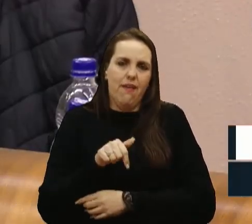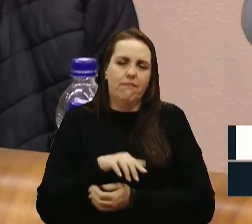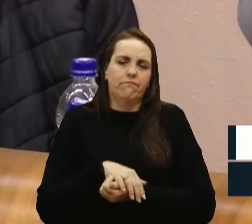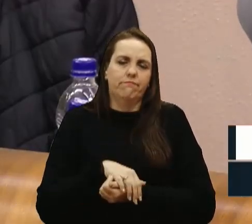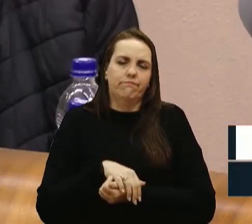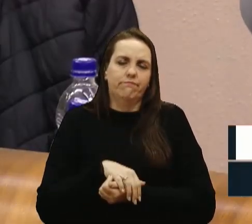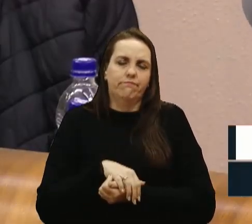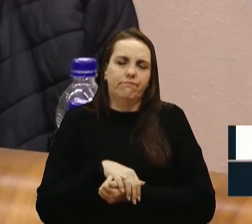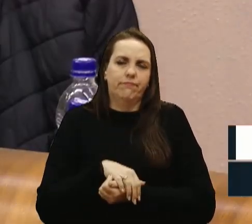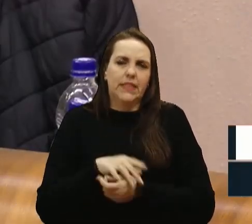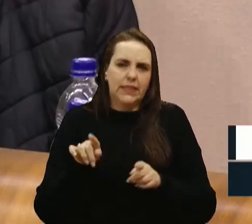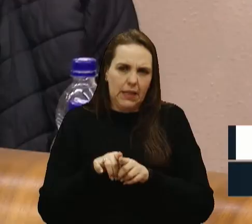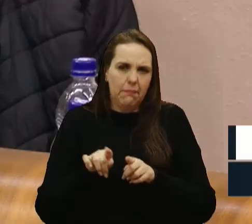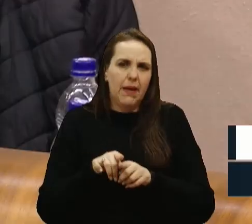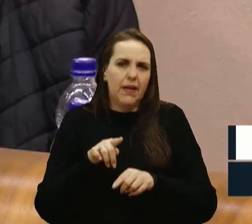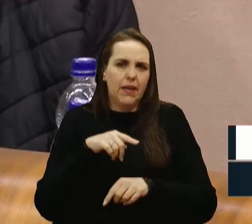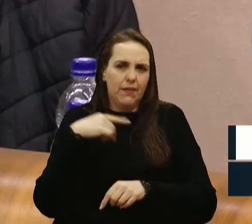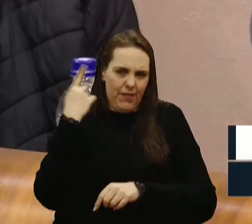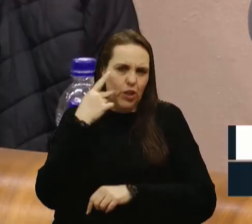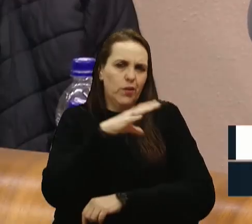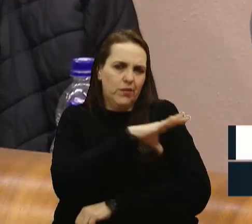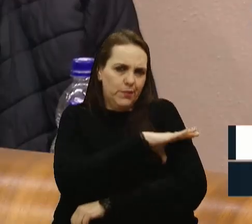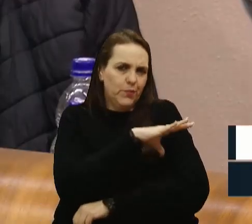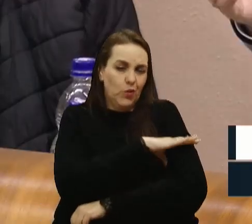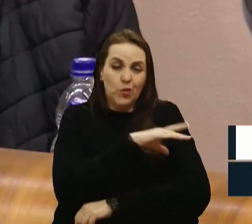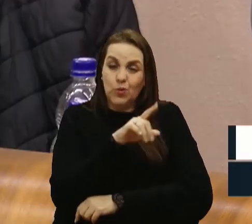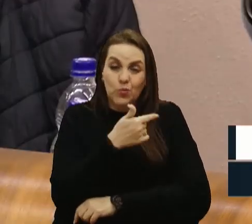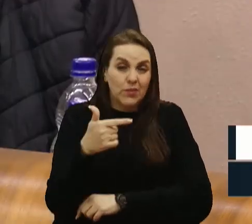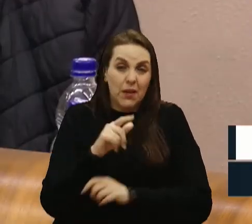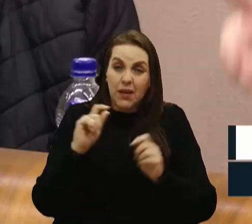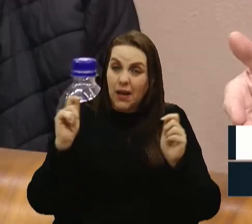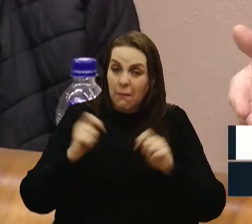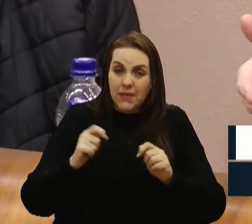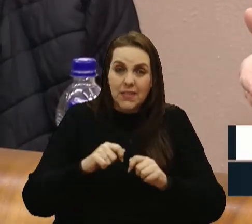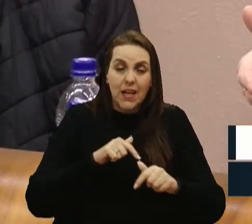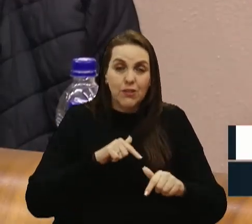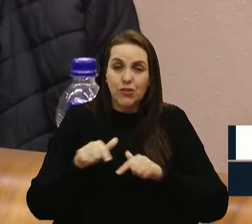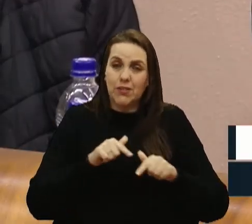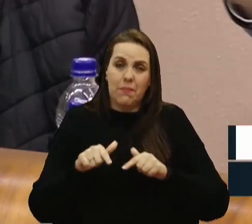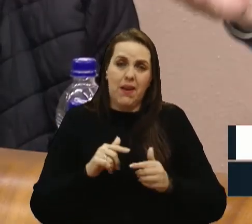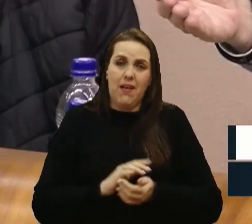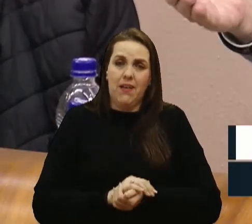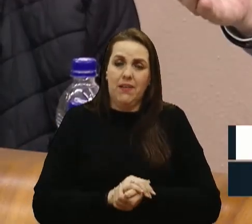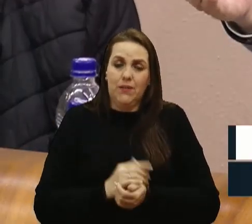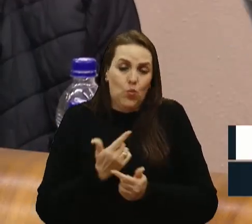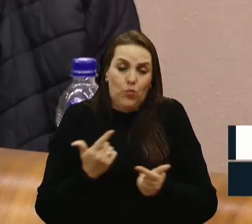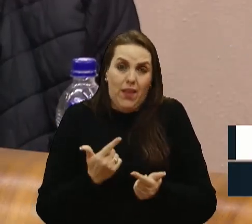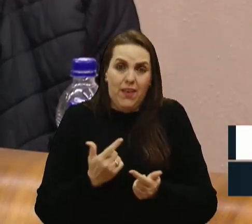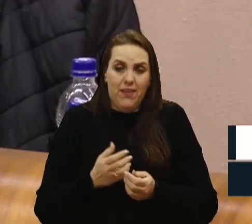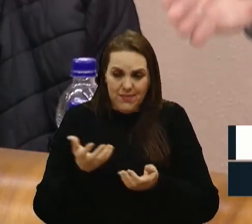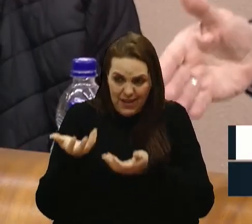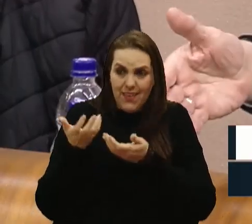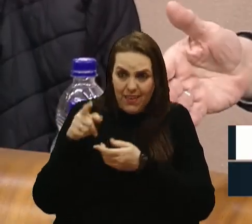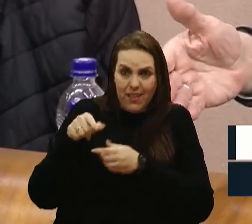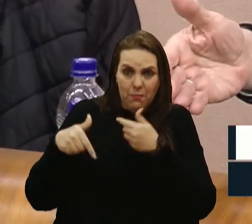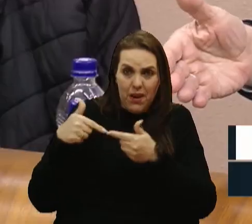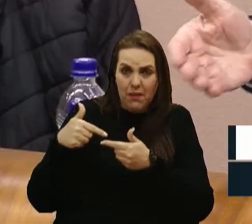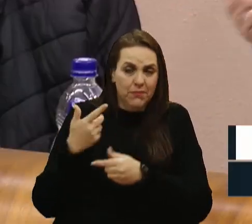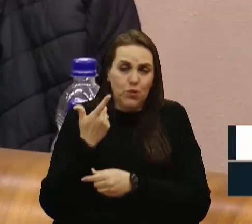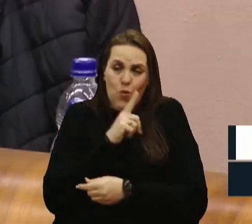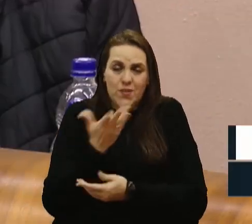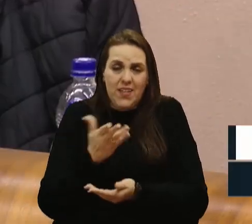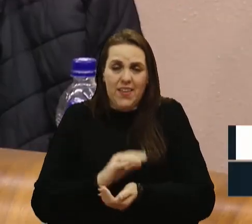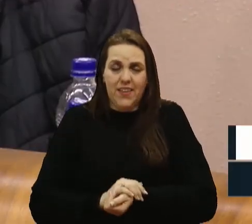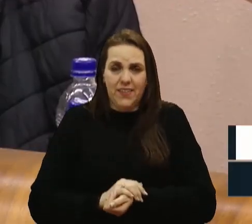de novo à fala do capitão Ramon, muitos deles não têm condições de trabalhar, mesmo que quisesse trabalhar. Nós já